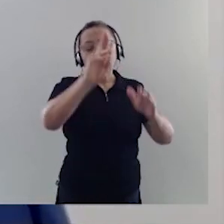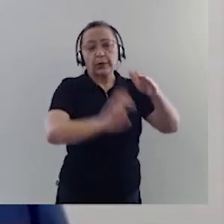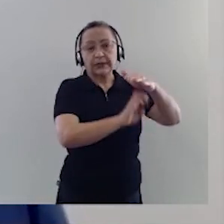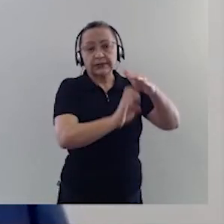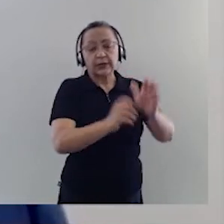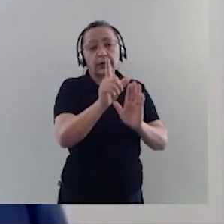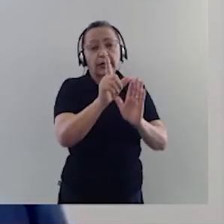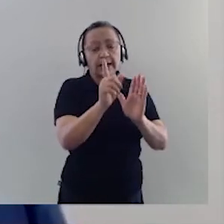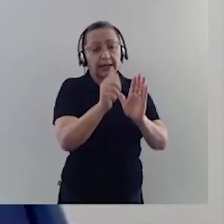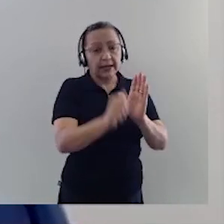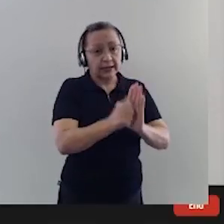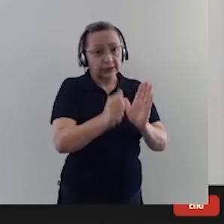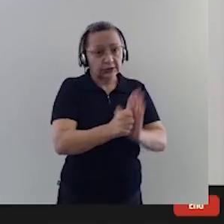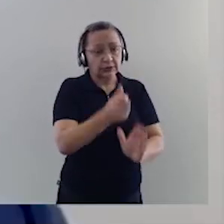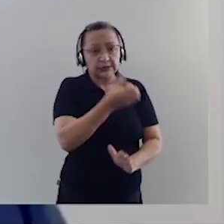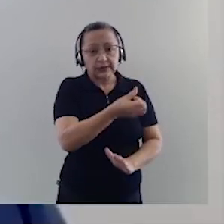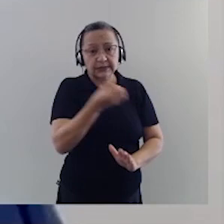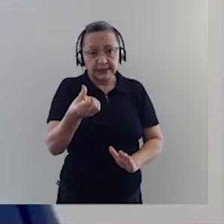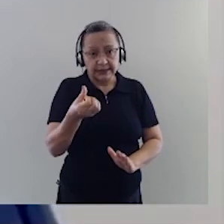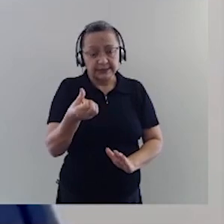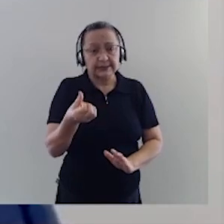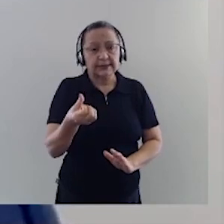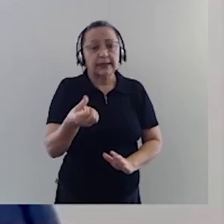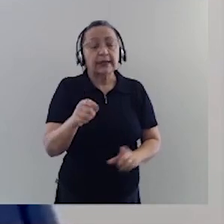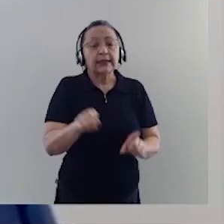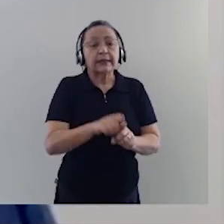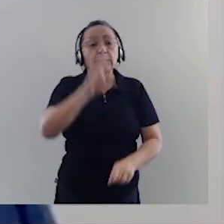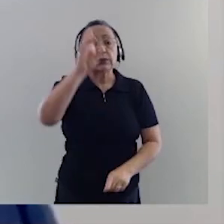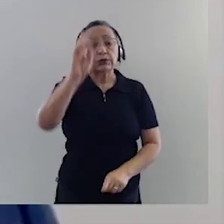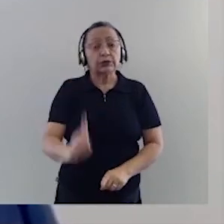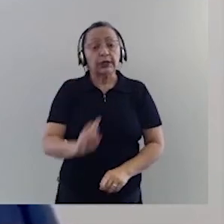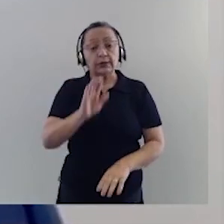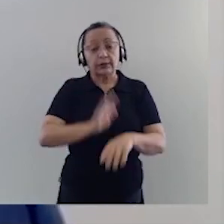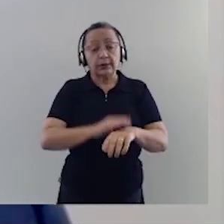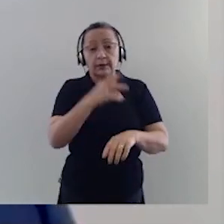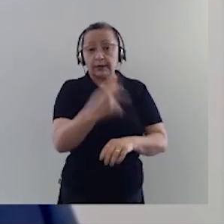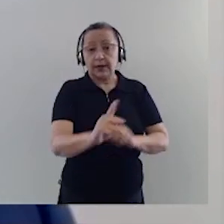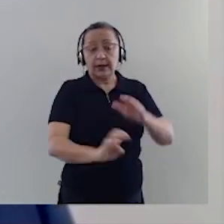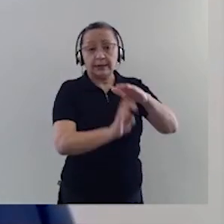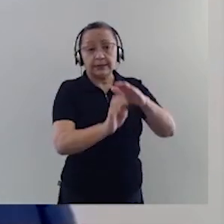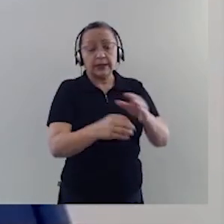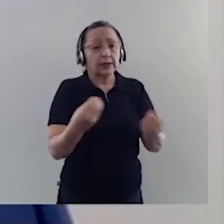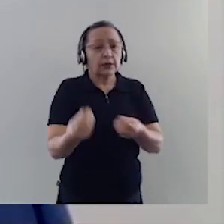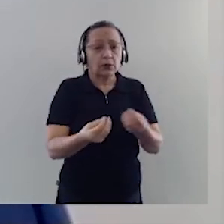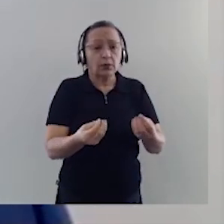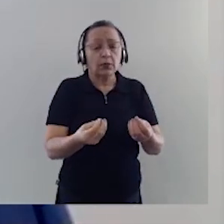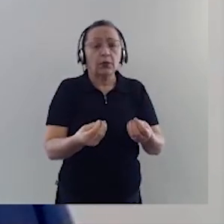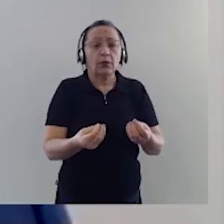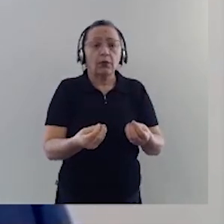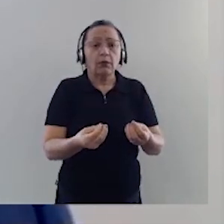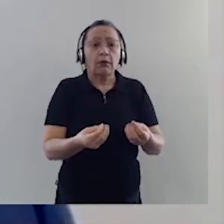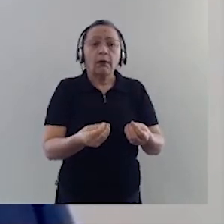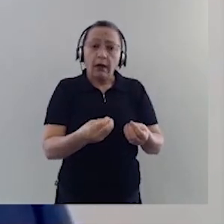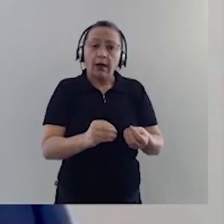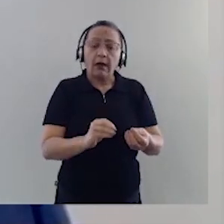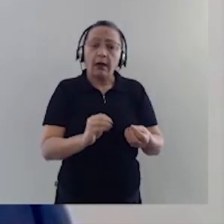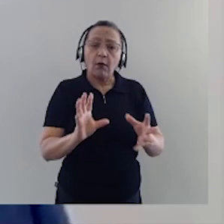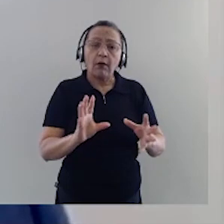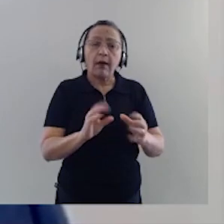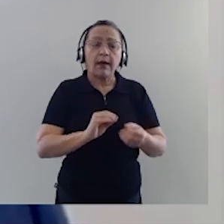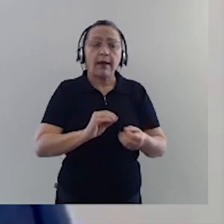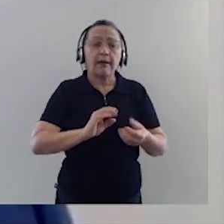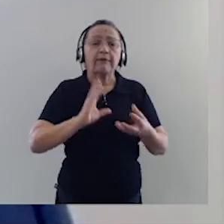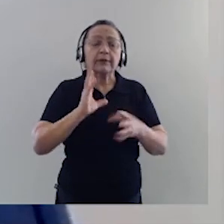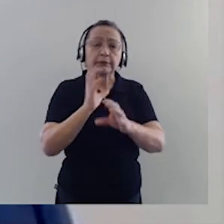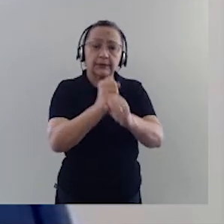do Código Civil, e o direito da empresa vem como consectário desse conceito definido